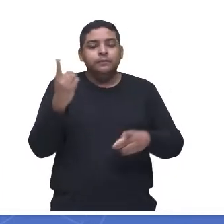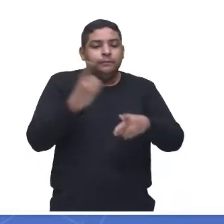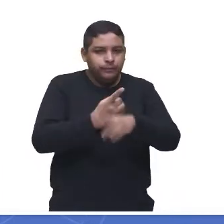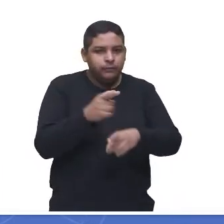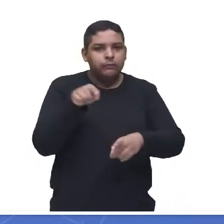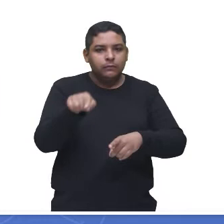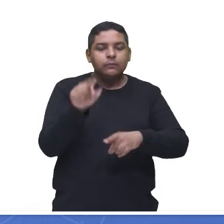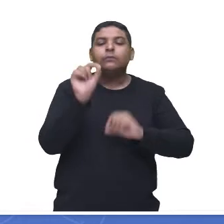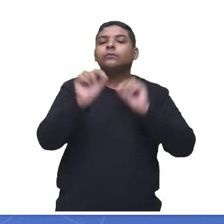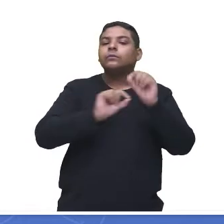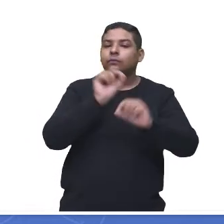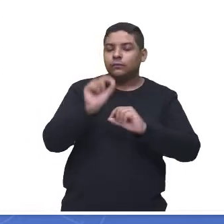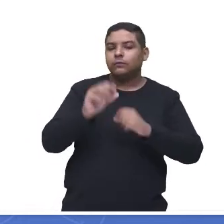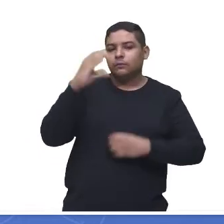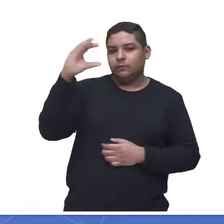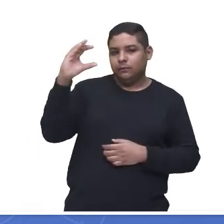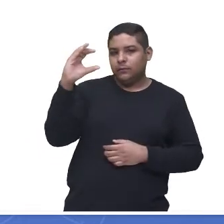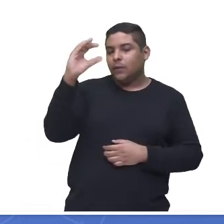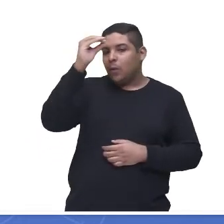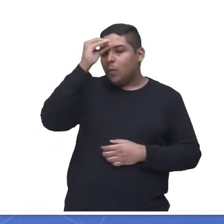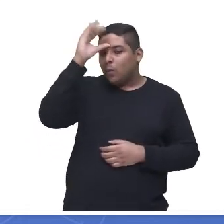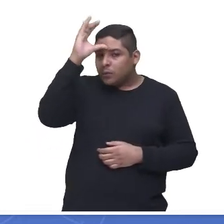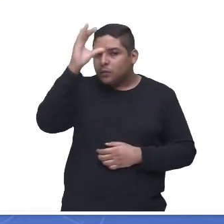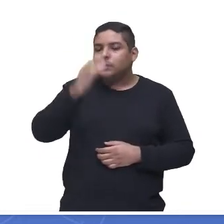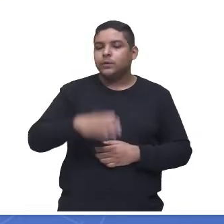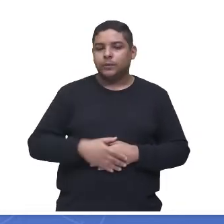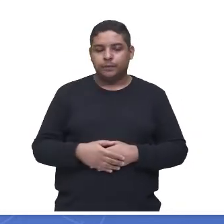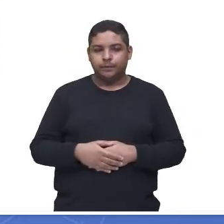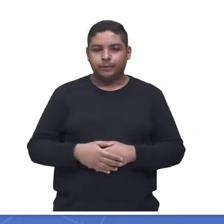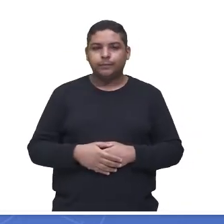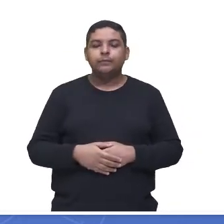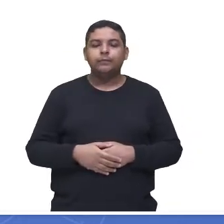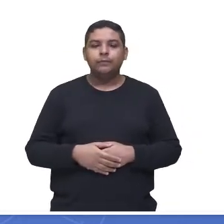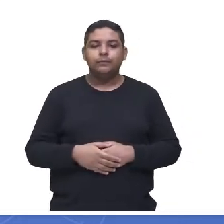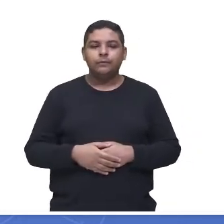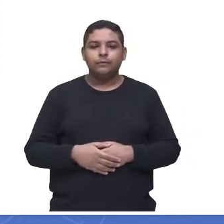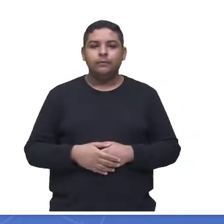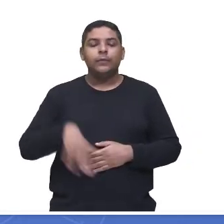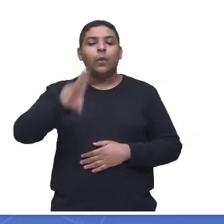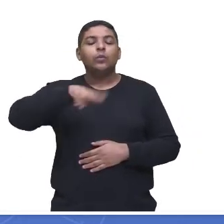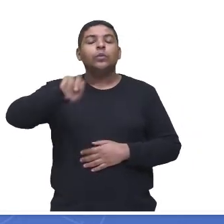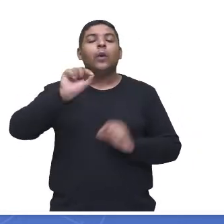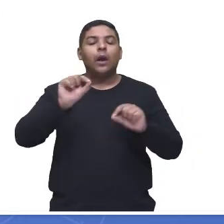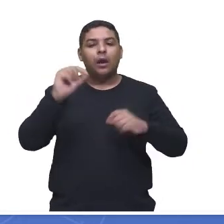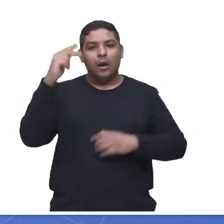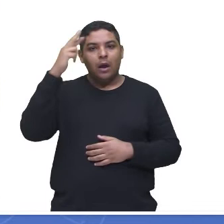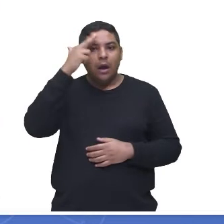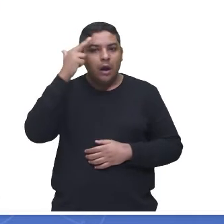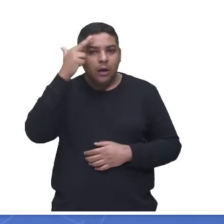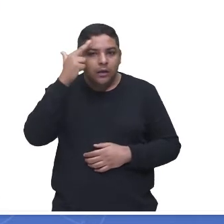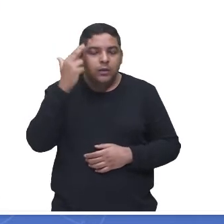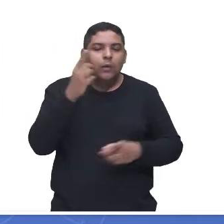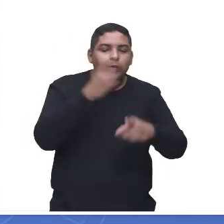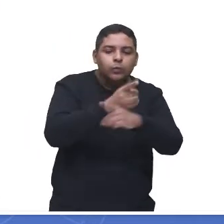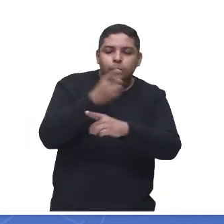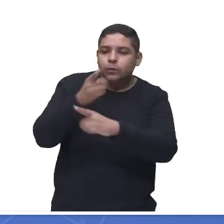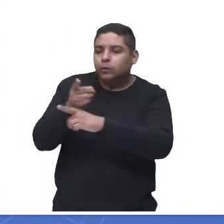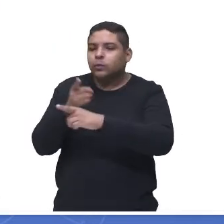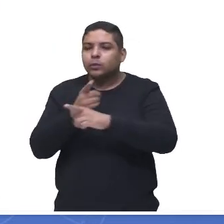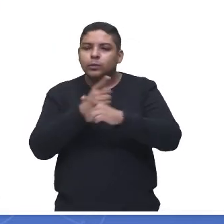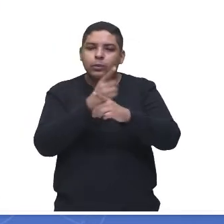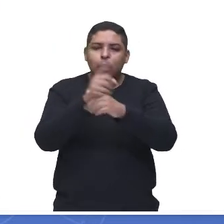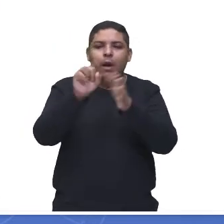a fé para a ciência, para o pensamento moderno. Esse método é a razão que vai encontrando através das